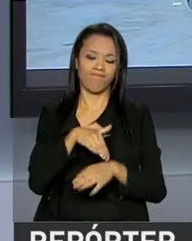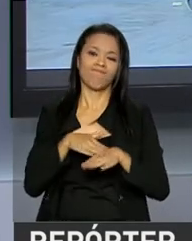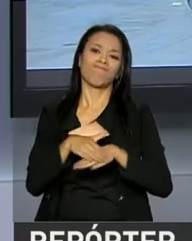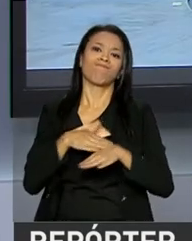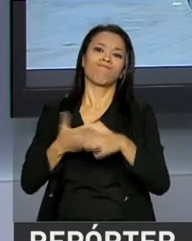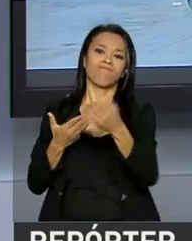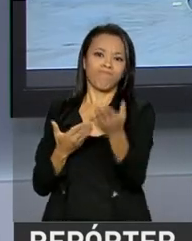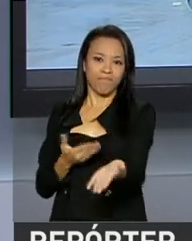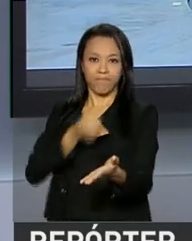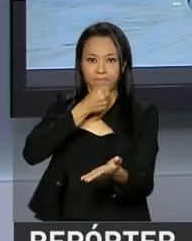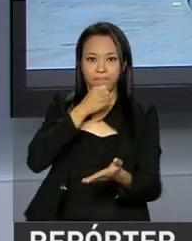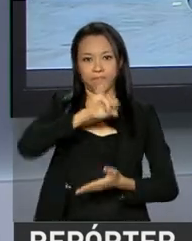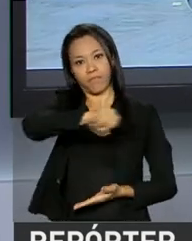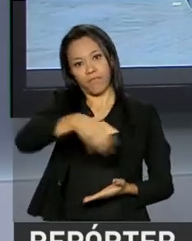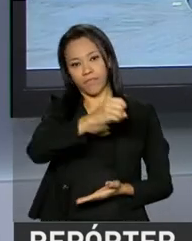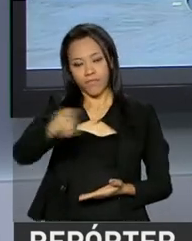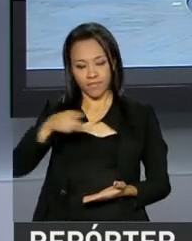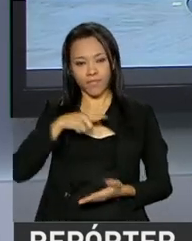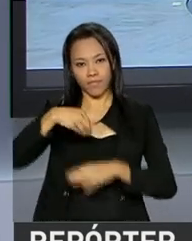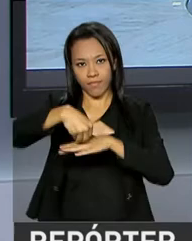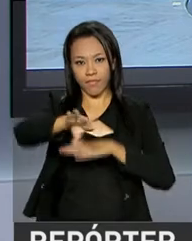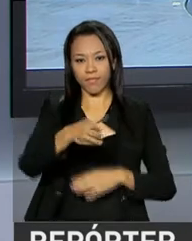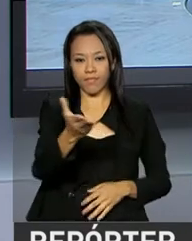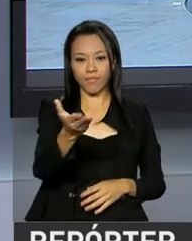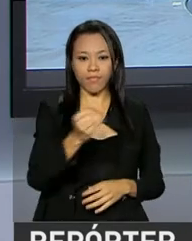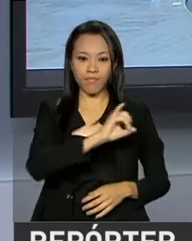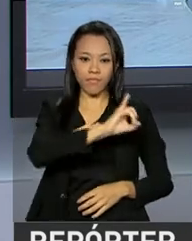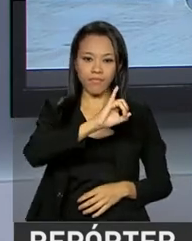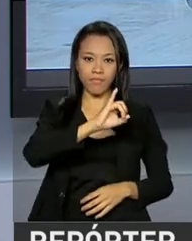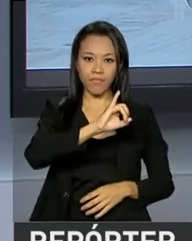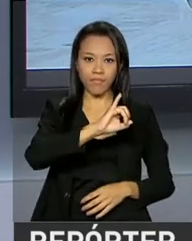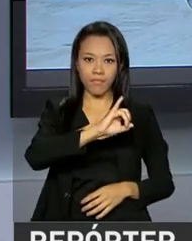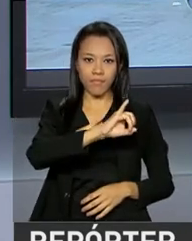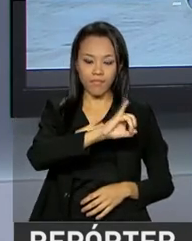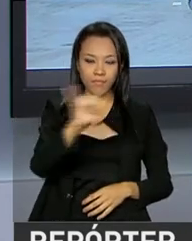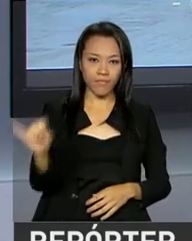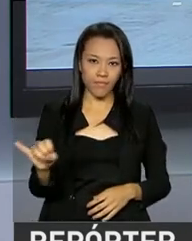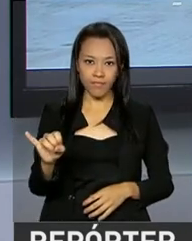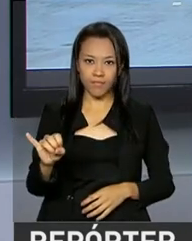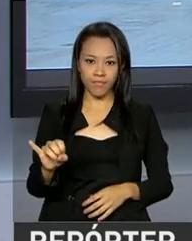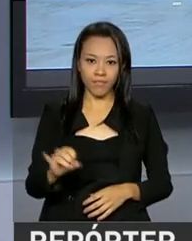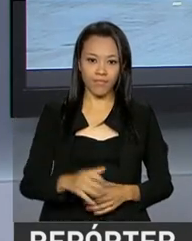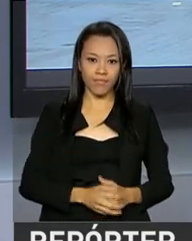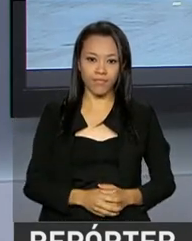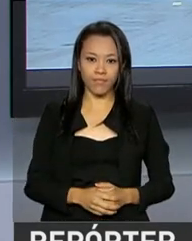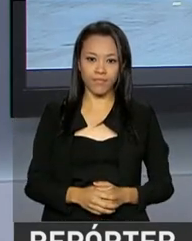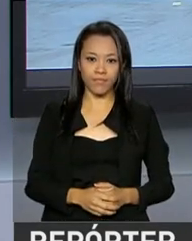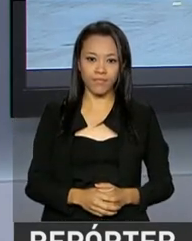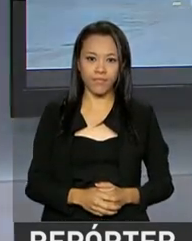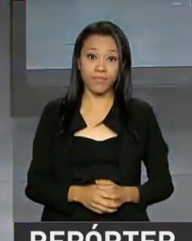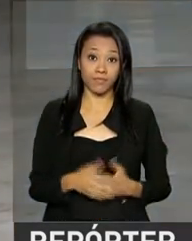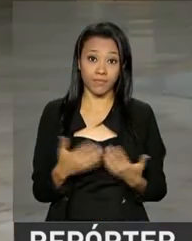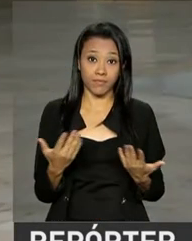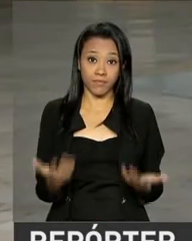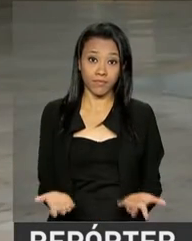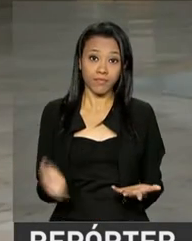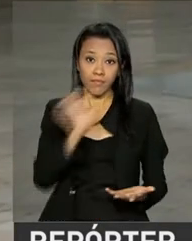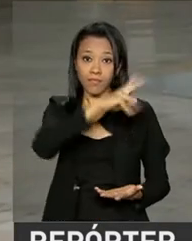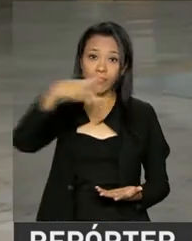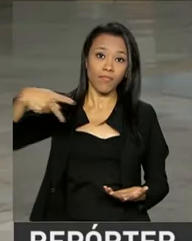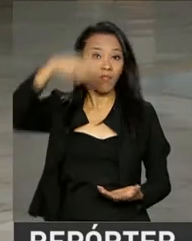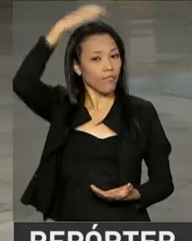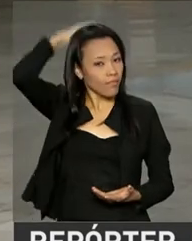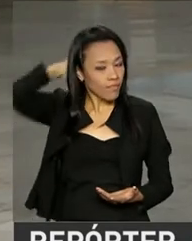repórter joão pedro neto que tem as informações da gente hoje a coisa pedro leandro olha o presidente michel temer ele